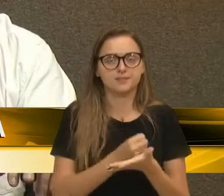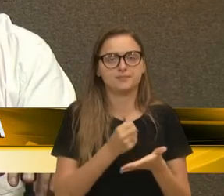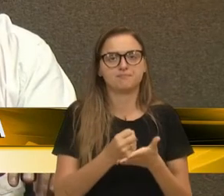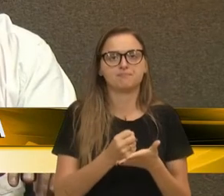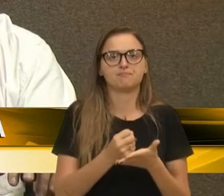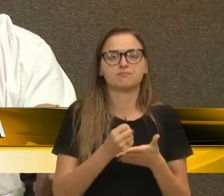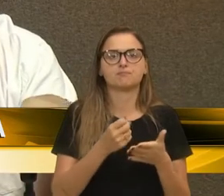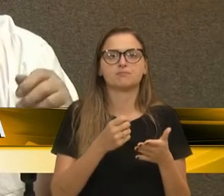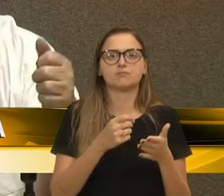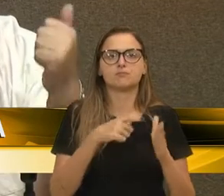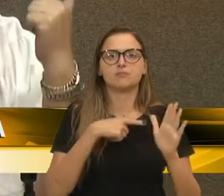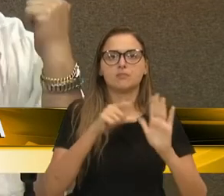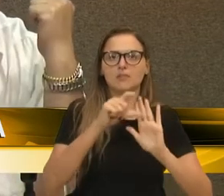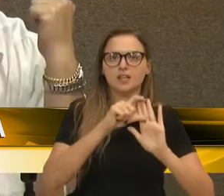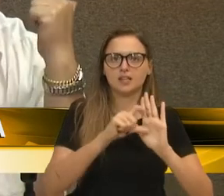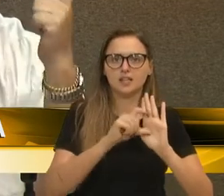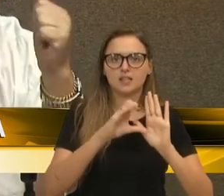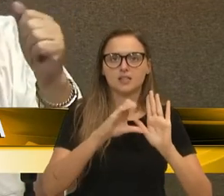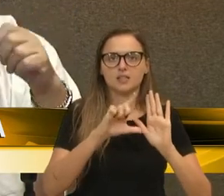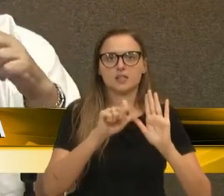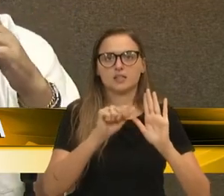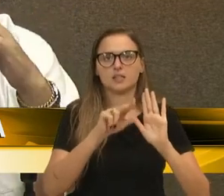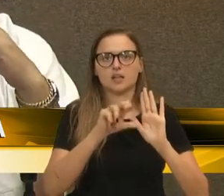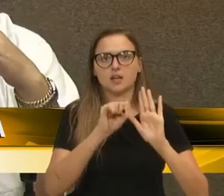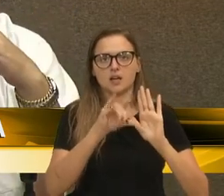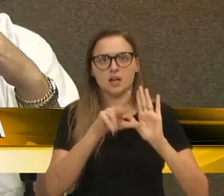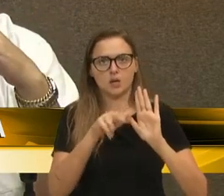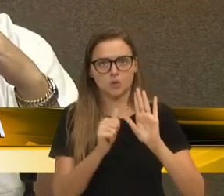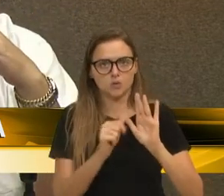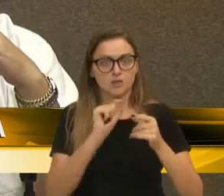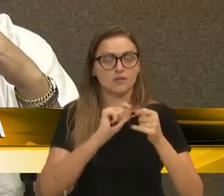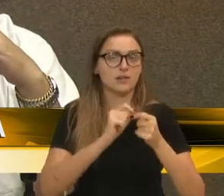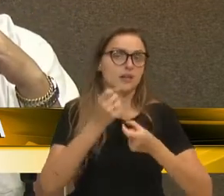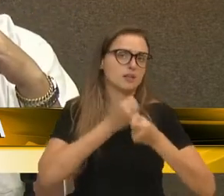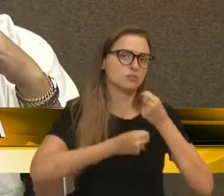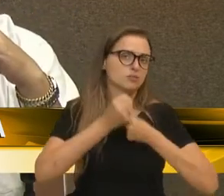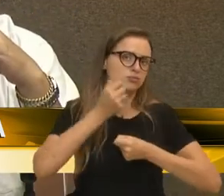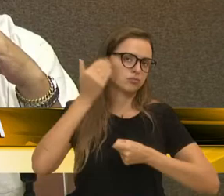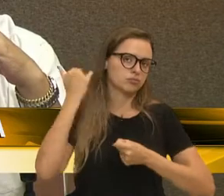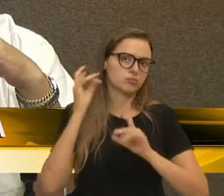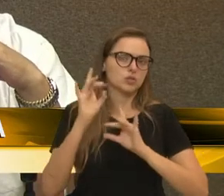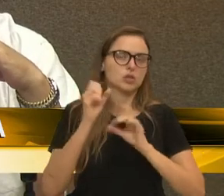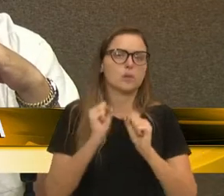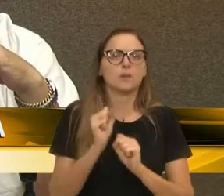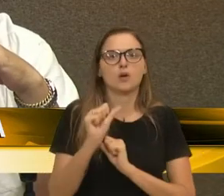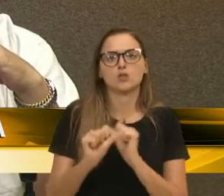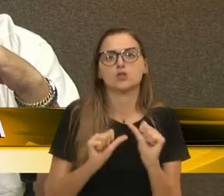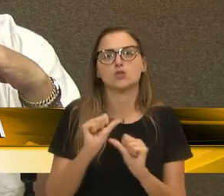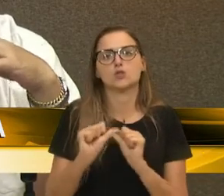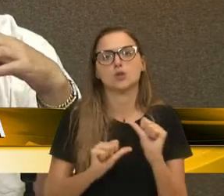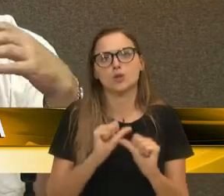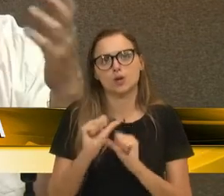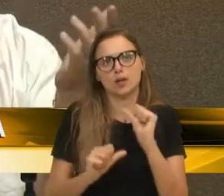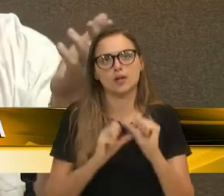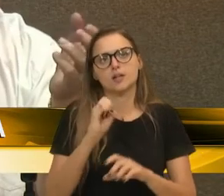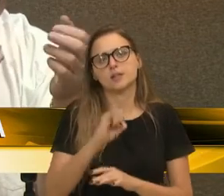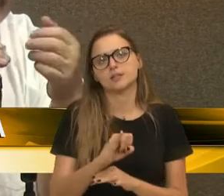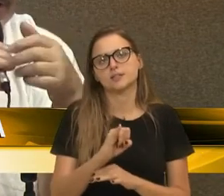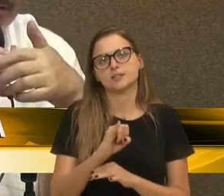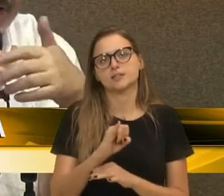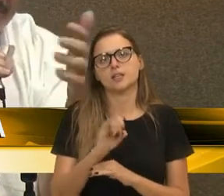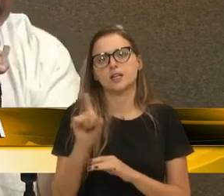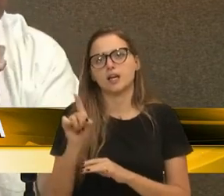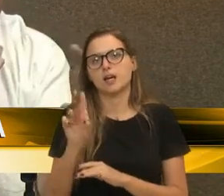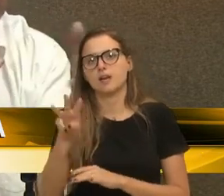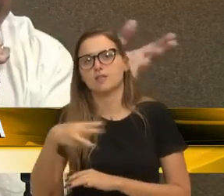cláusula contratual estabelecida lá atrás, ele só pode ser modificado havendo a decisão de ambas as partes,